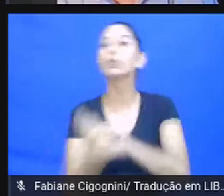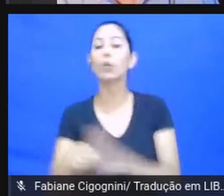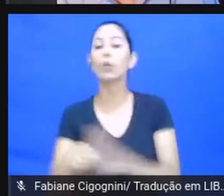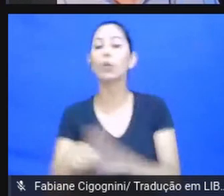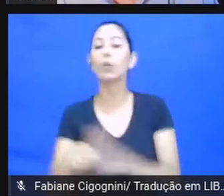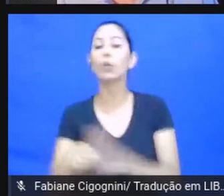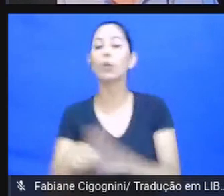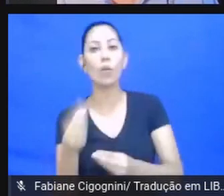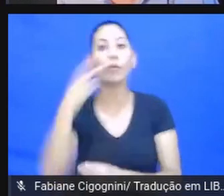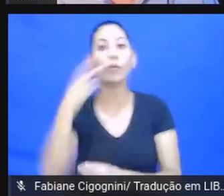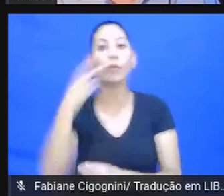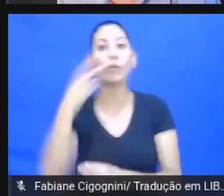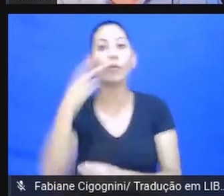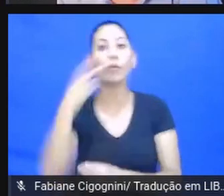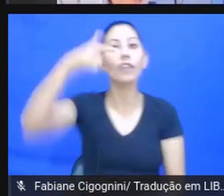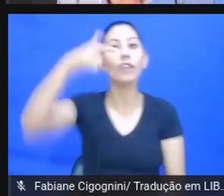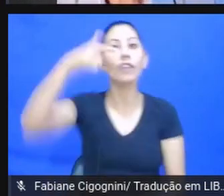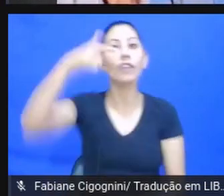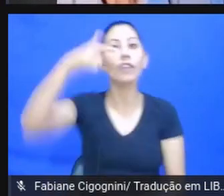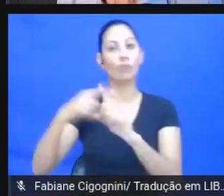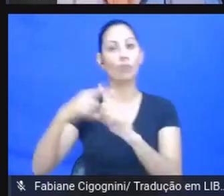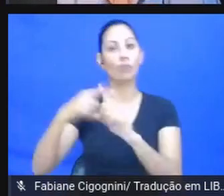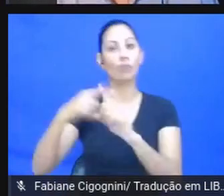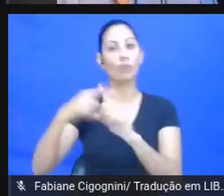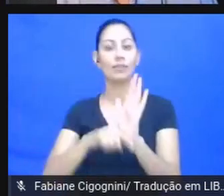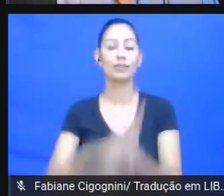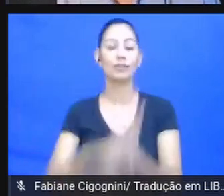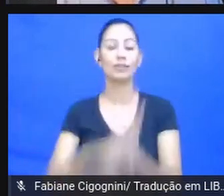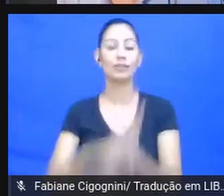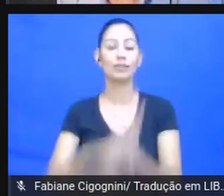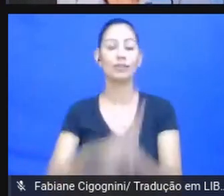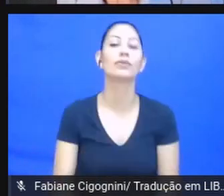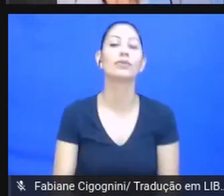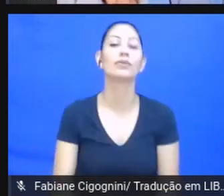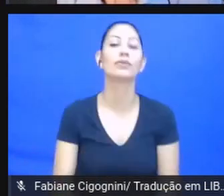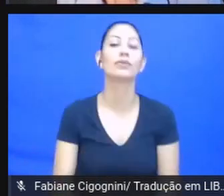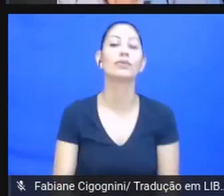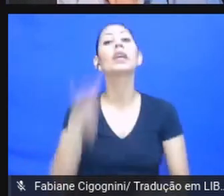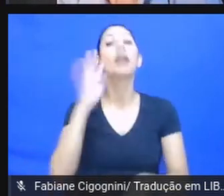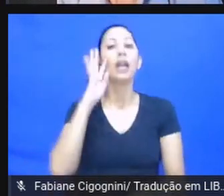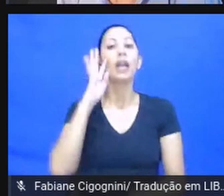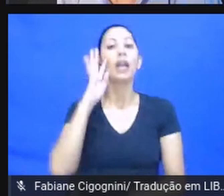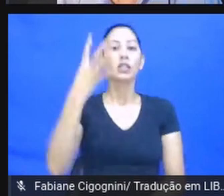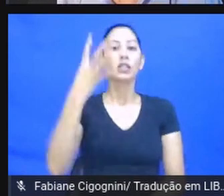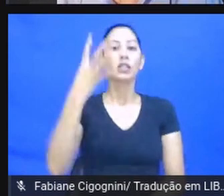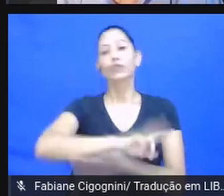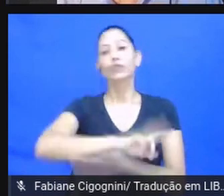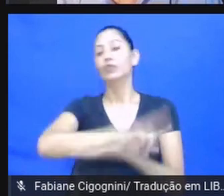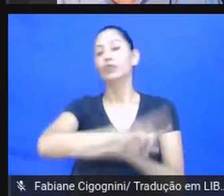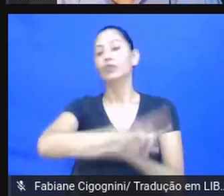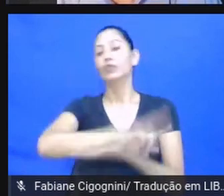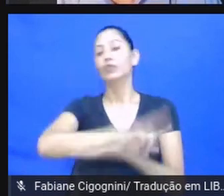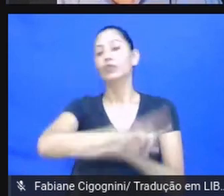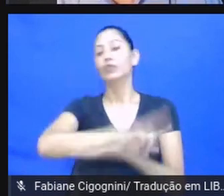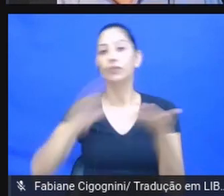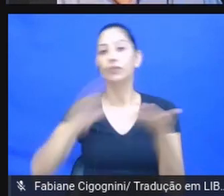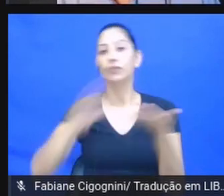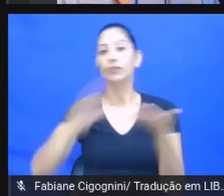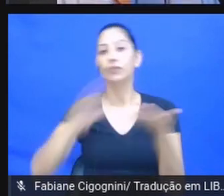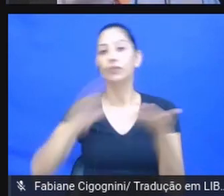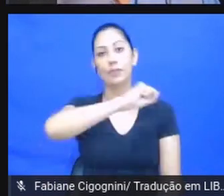revendo. Temos também de soluções muito diferentes. Então, aprendemos